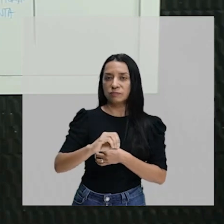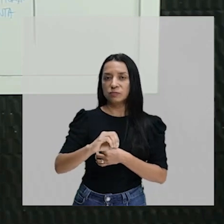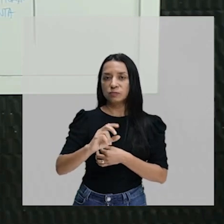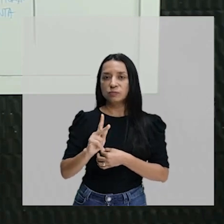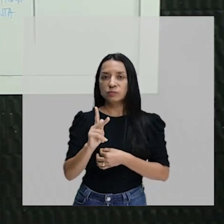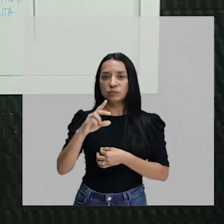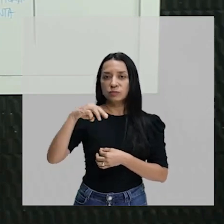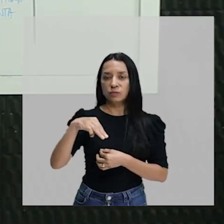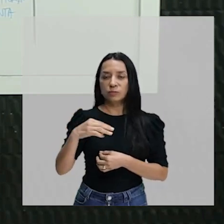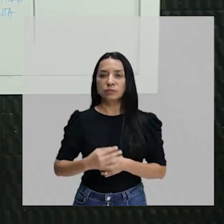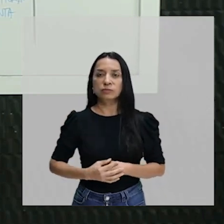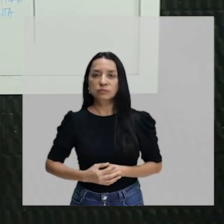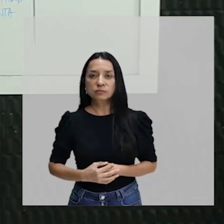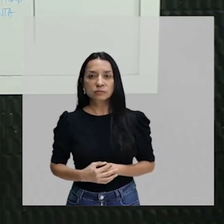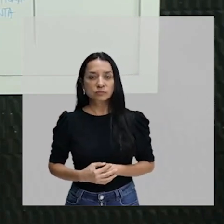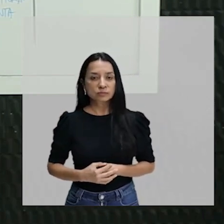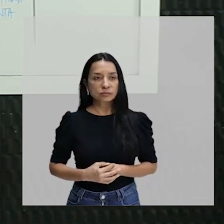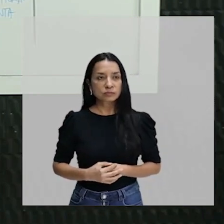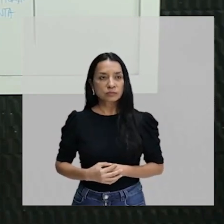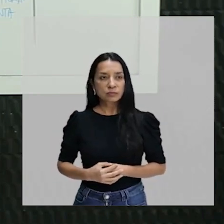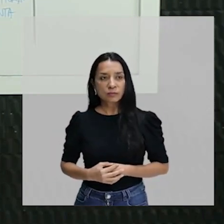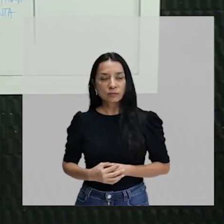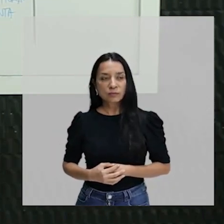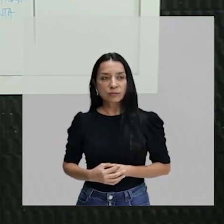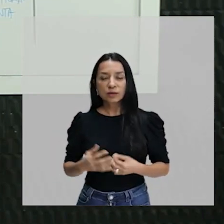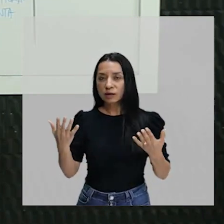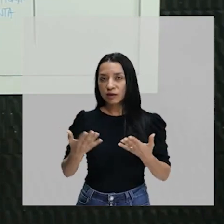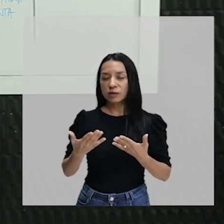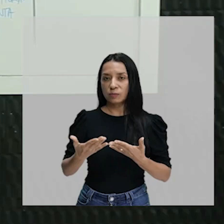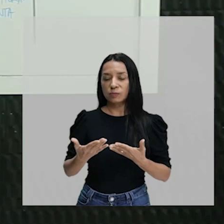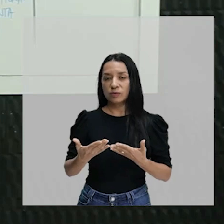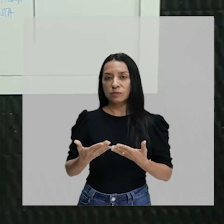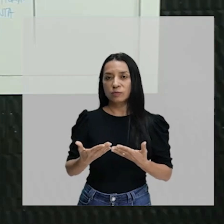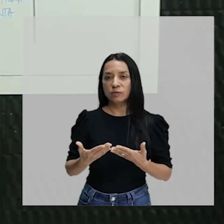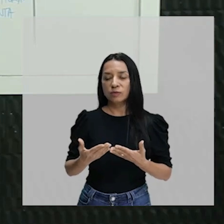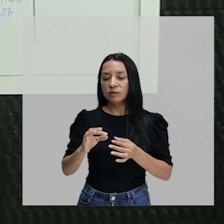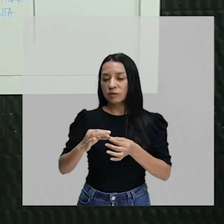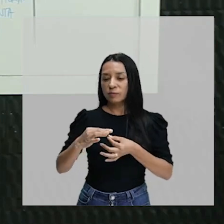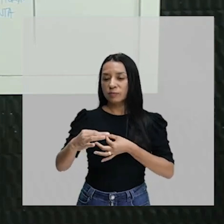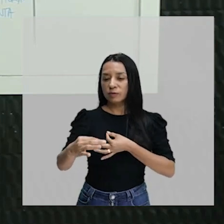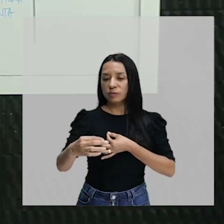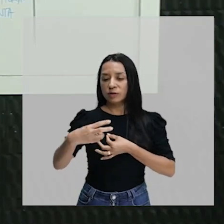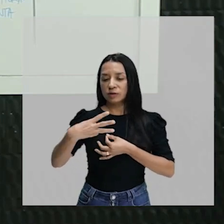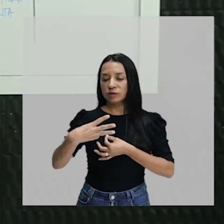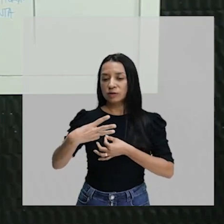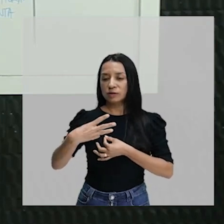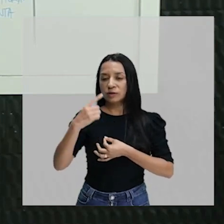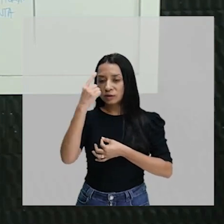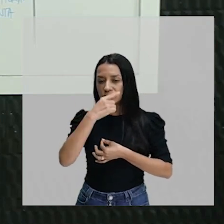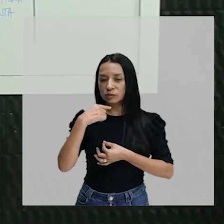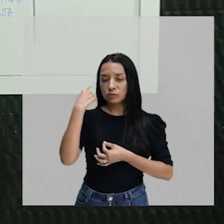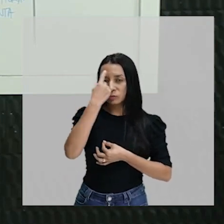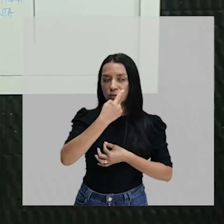km vamos supor que agora ele vai percorrer 3 horas